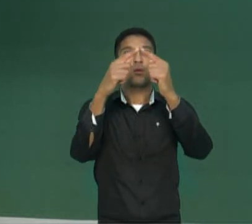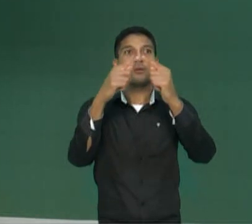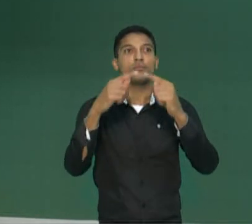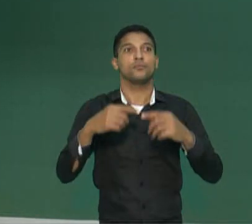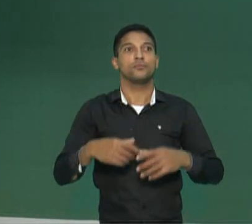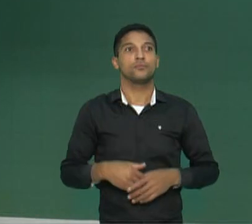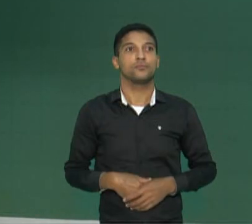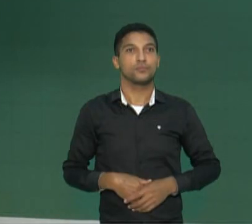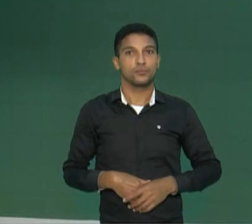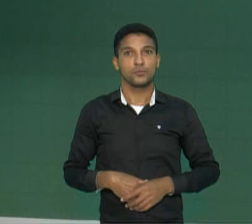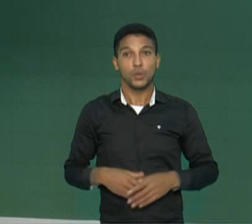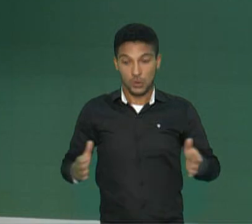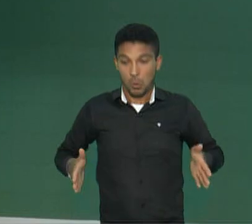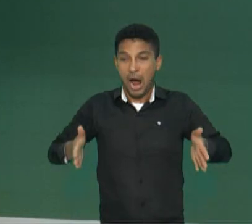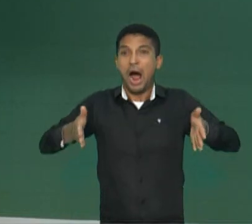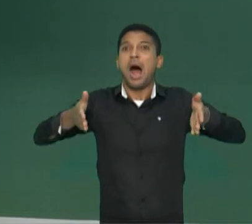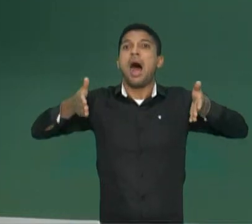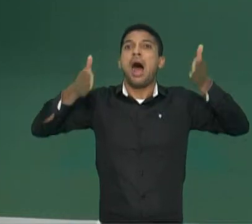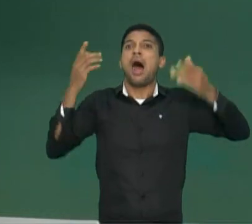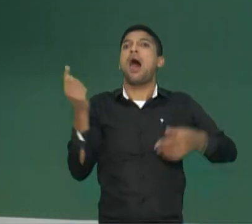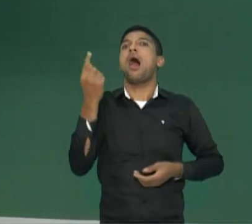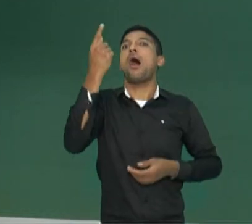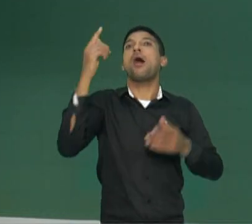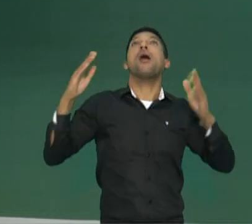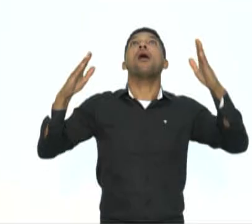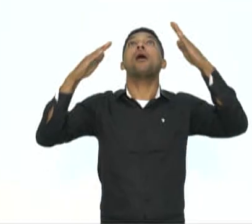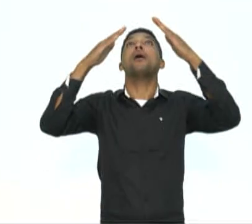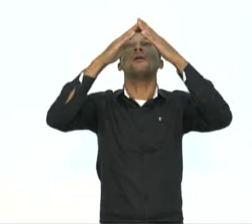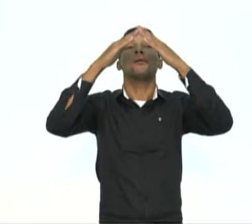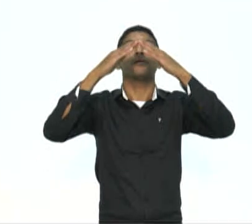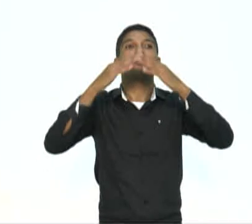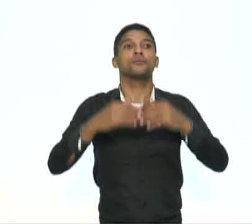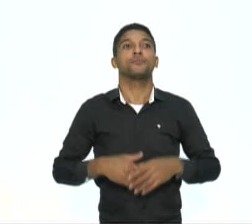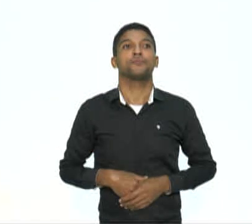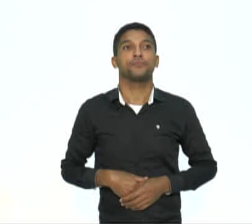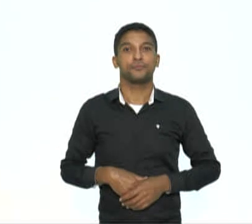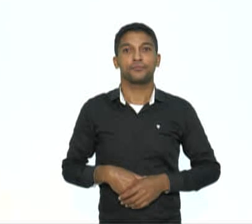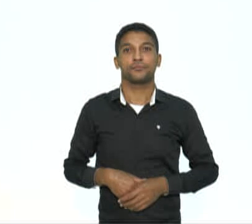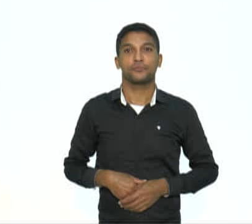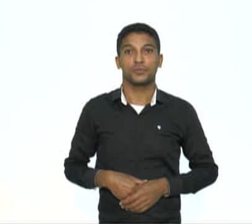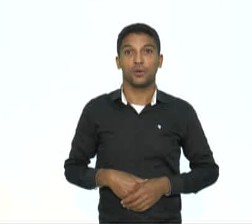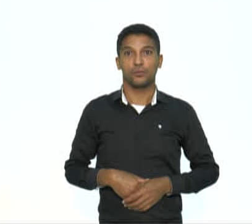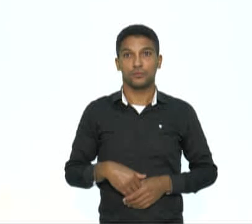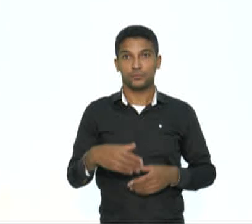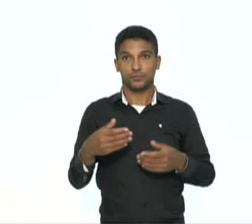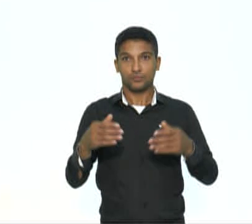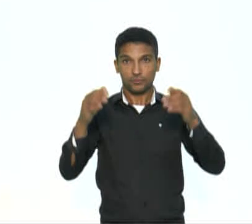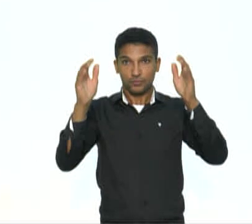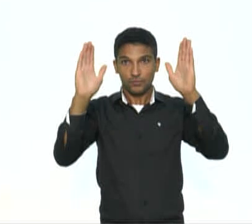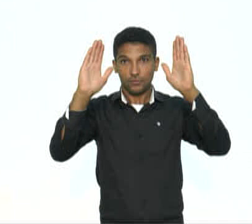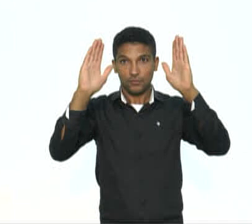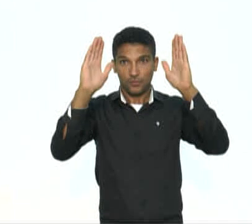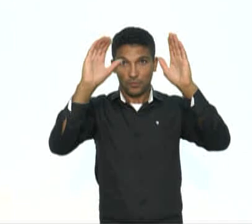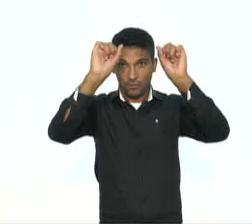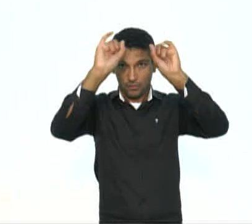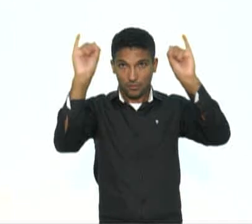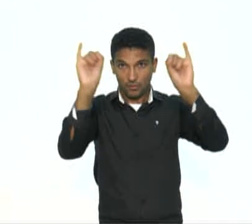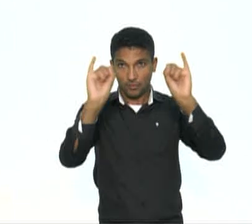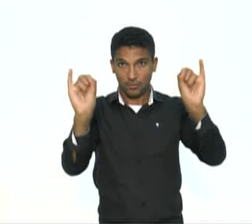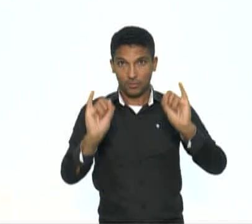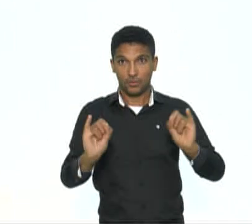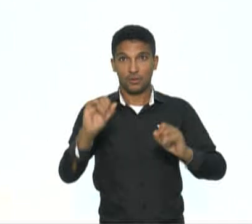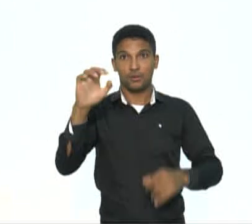Olha aqui, dá para ver bastante. Então a escultura, né? A escultura gótica estão ligadas à arquitetura nas grandes igrejas, sendo